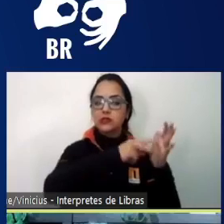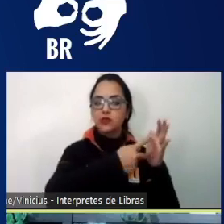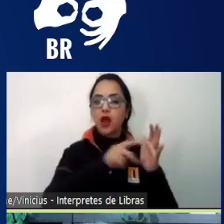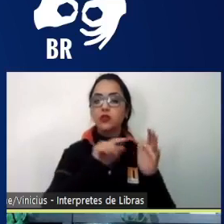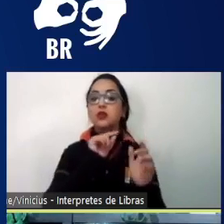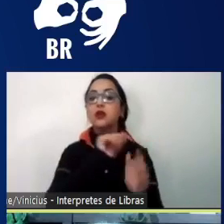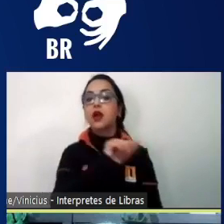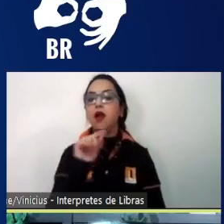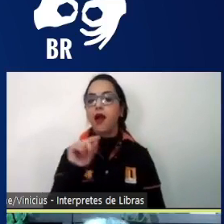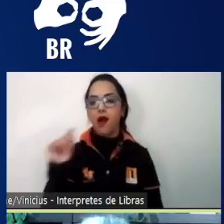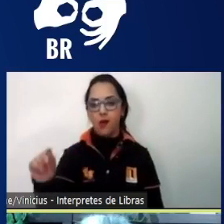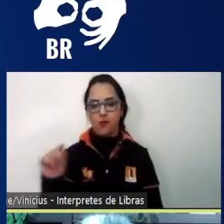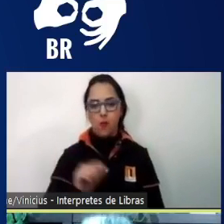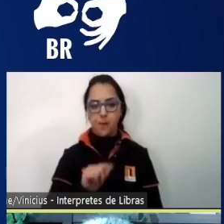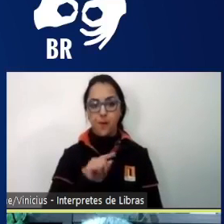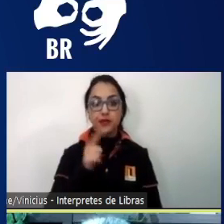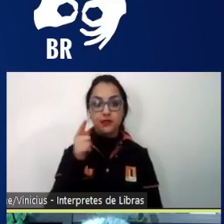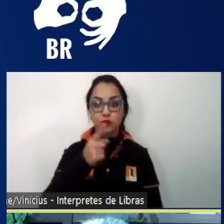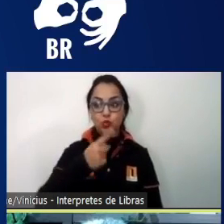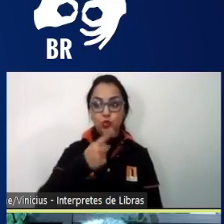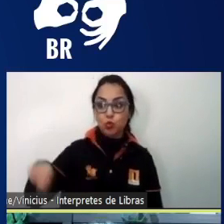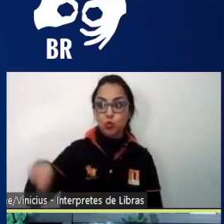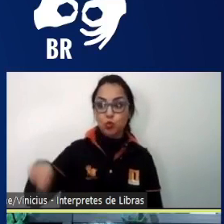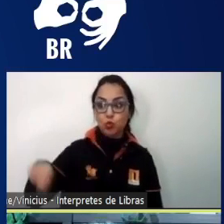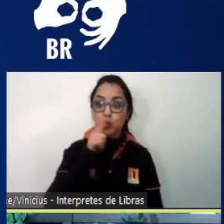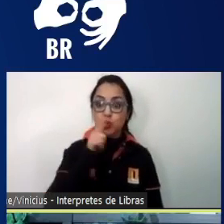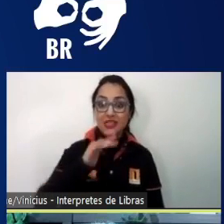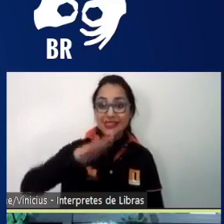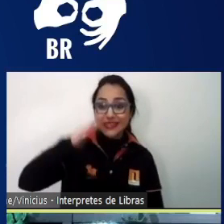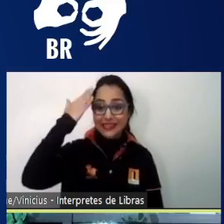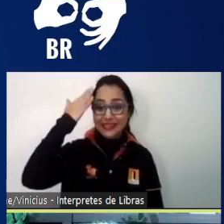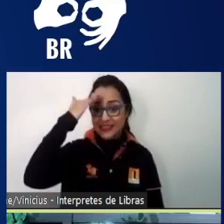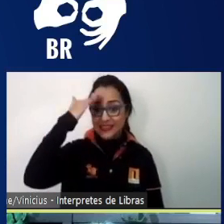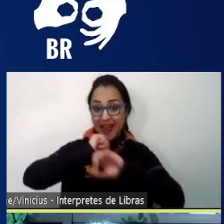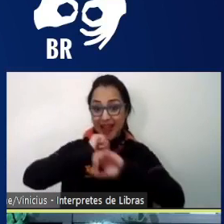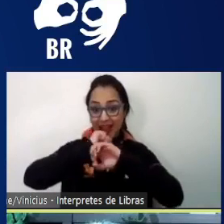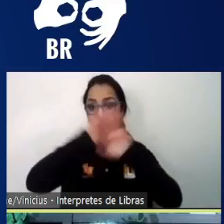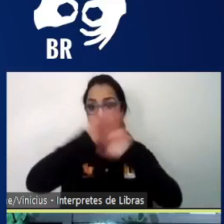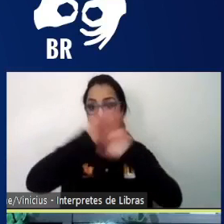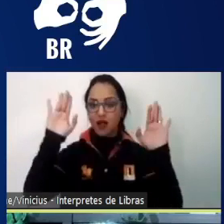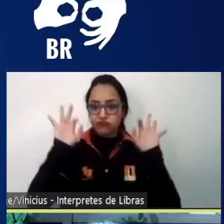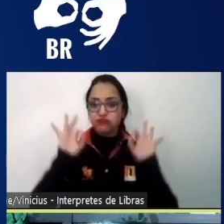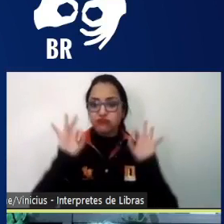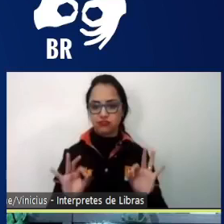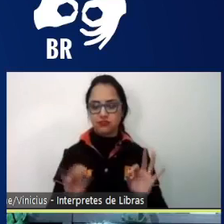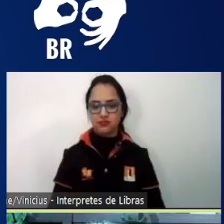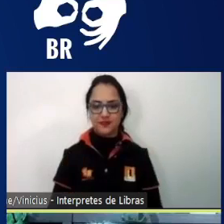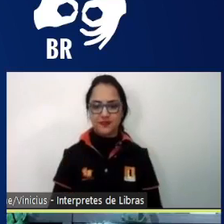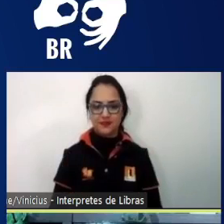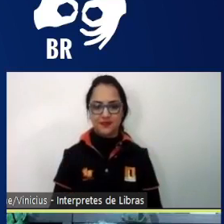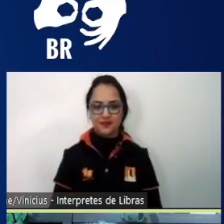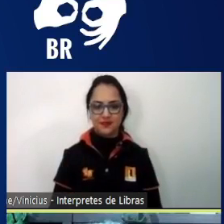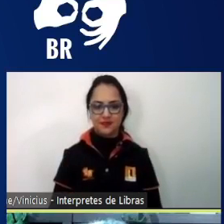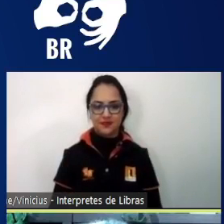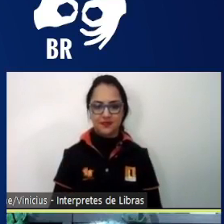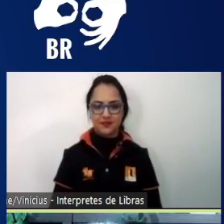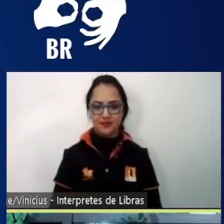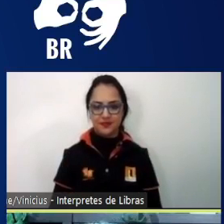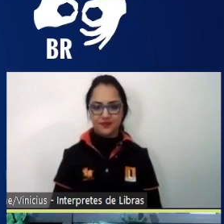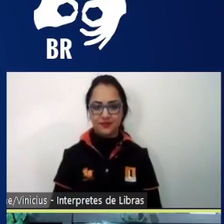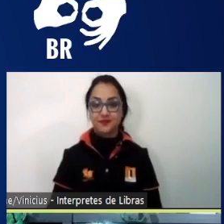alcançar realmente o entendimento mútuo da forma adequada de se utilizar. Então, quando falamos